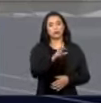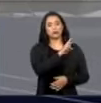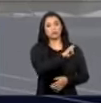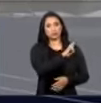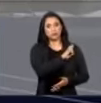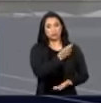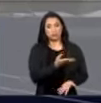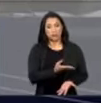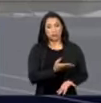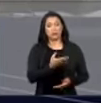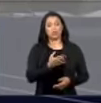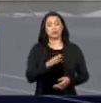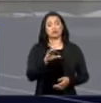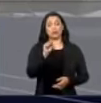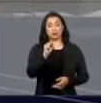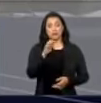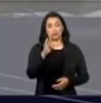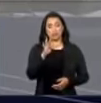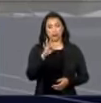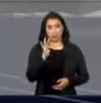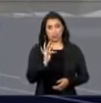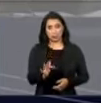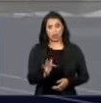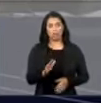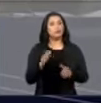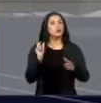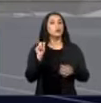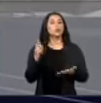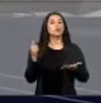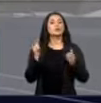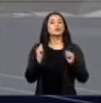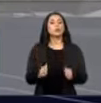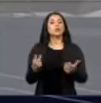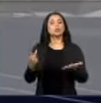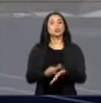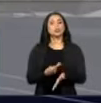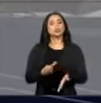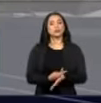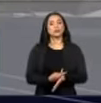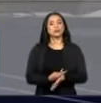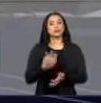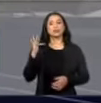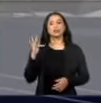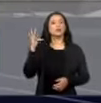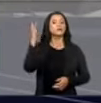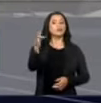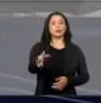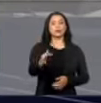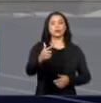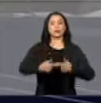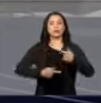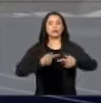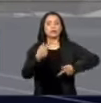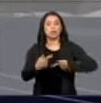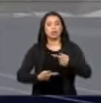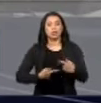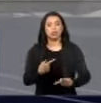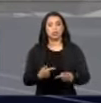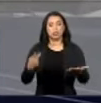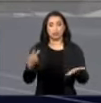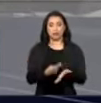Federal nesta matéria? Quais as consequências para presente e para as futuras gerações da atuação do Estado